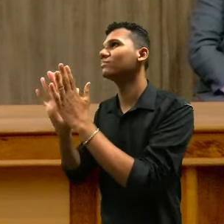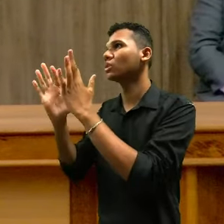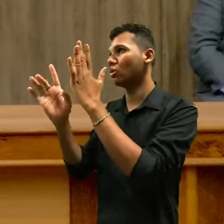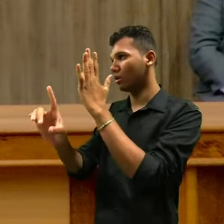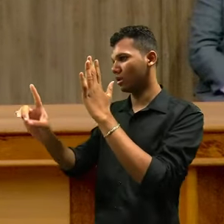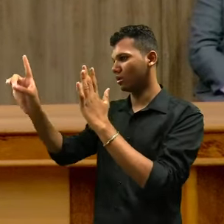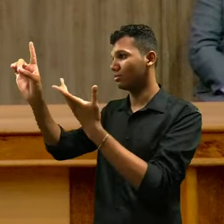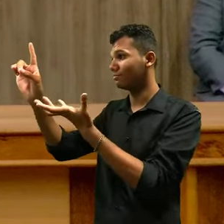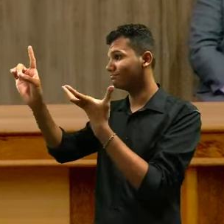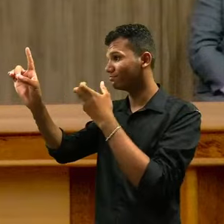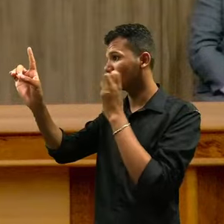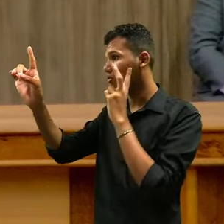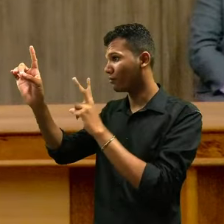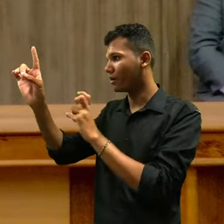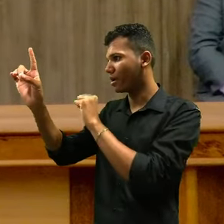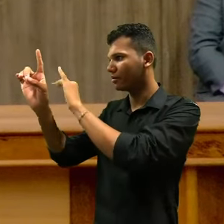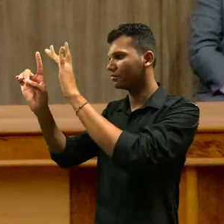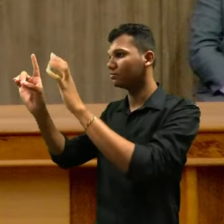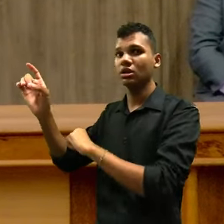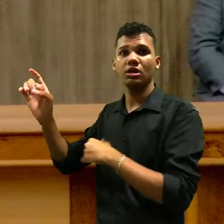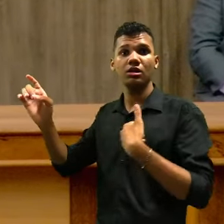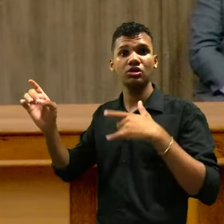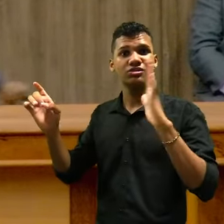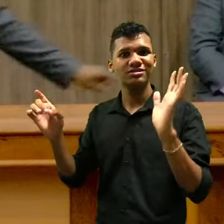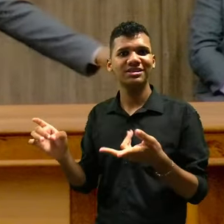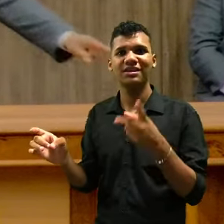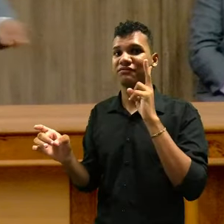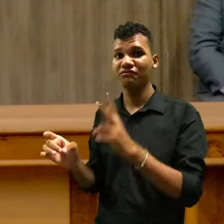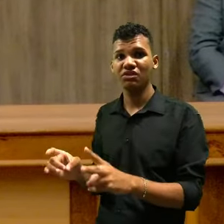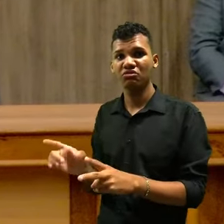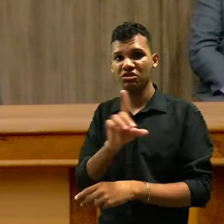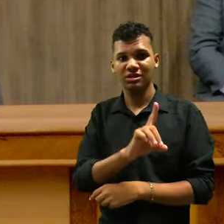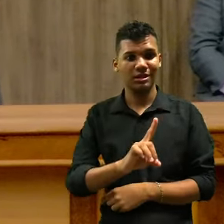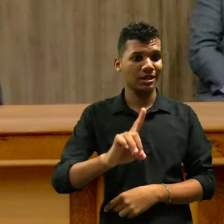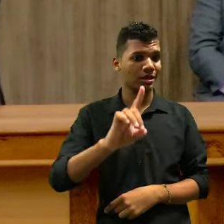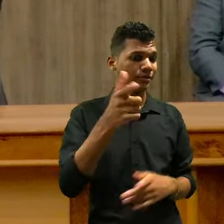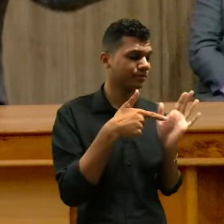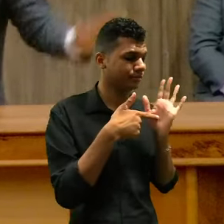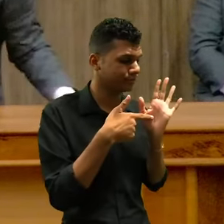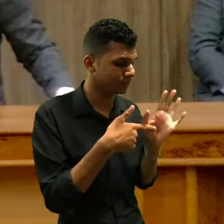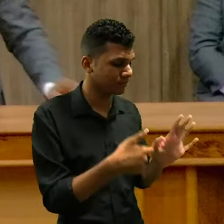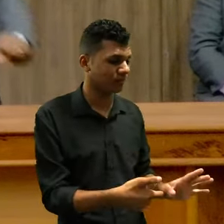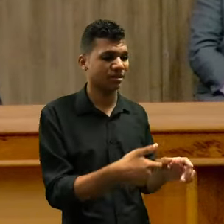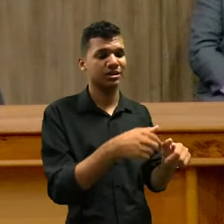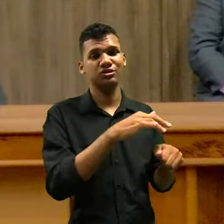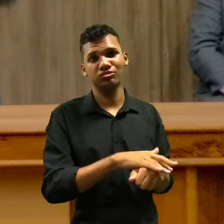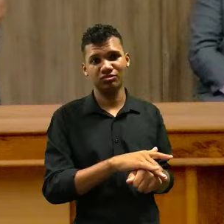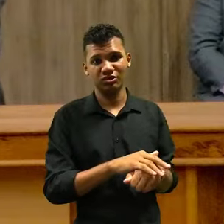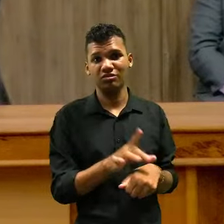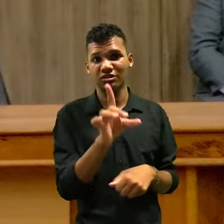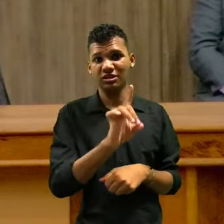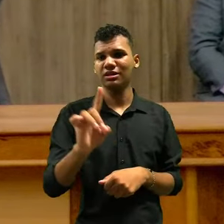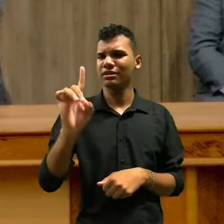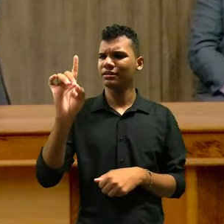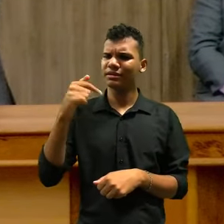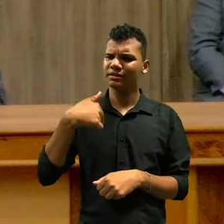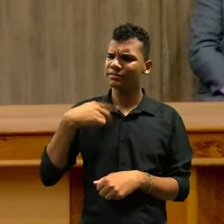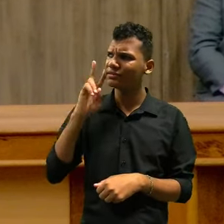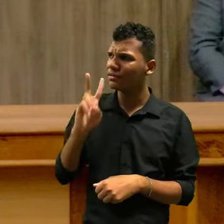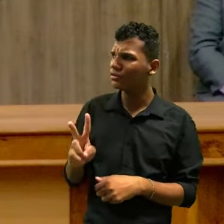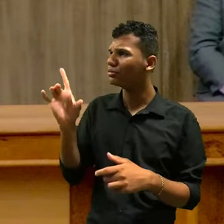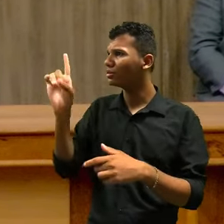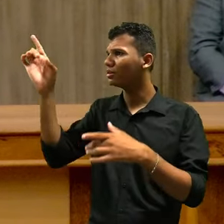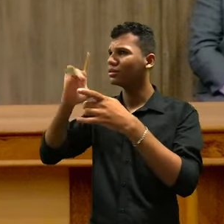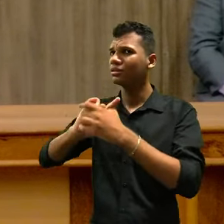glória ele já tinha visto Deus mandar praga ele já tinha visto Deus mandar a libertação mas ele queria